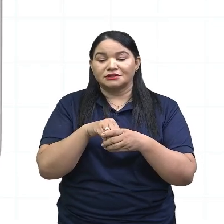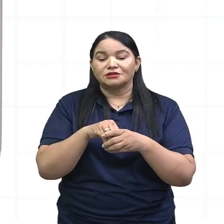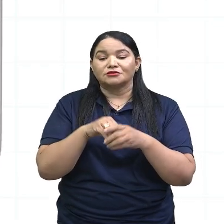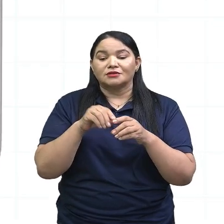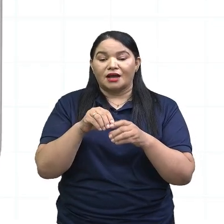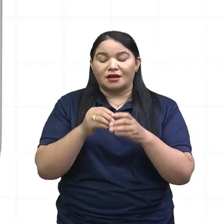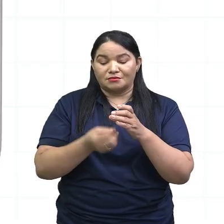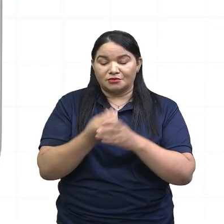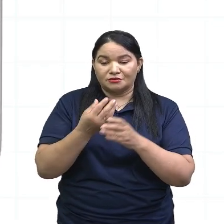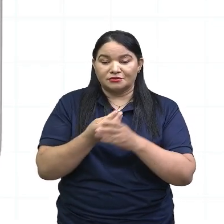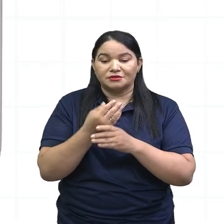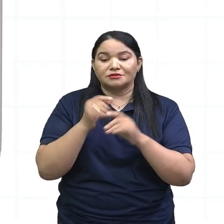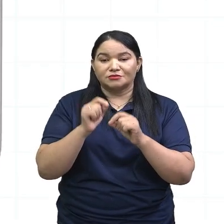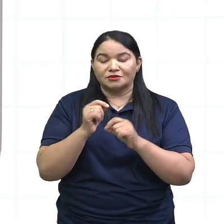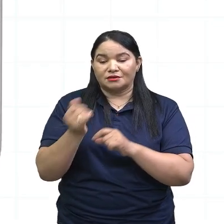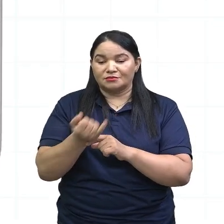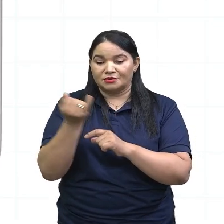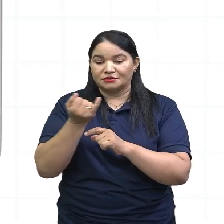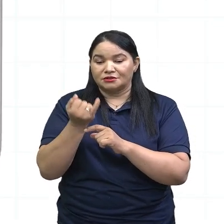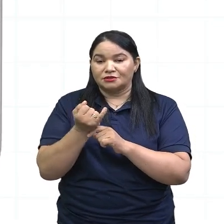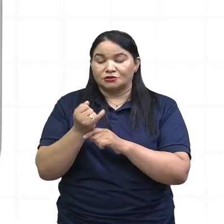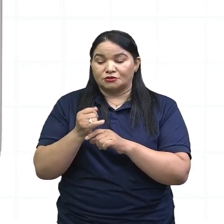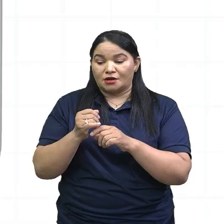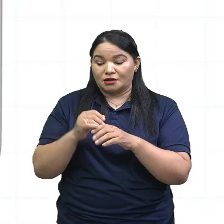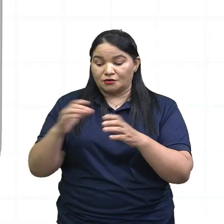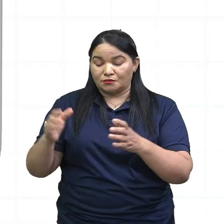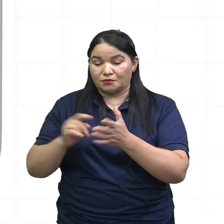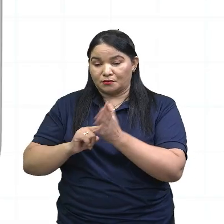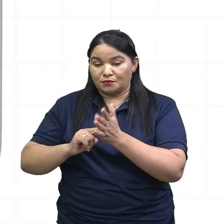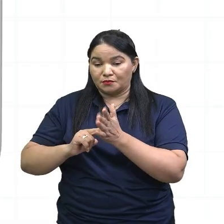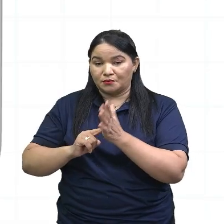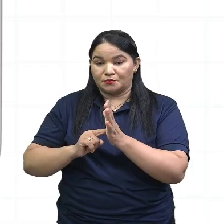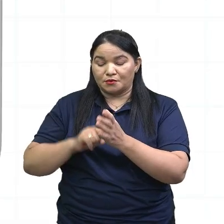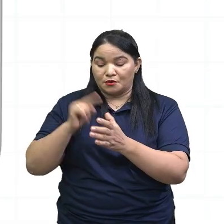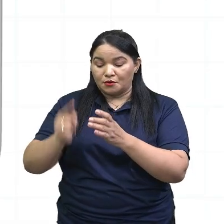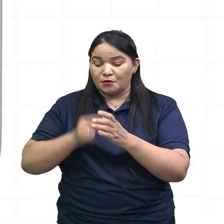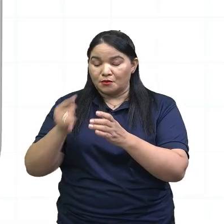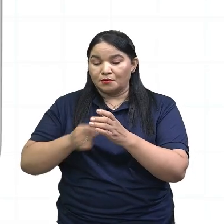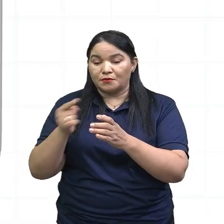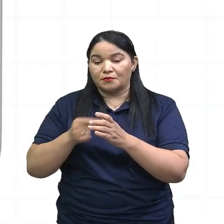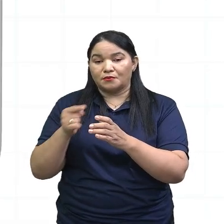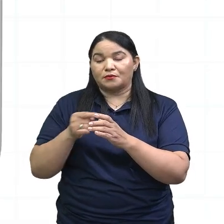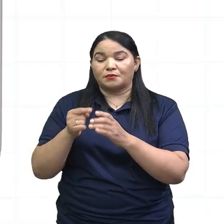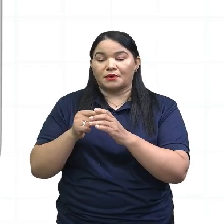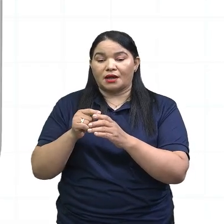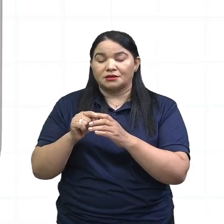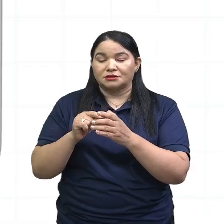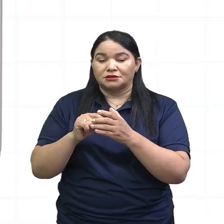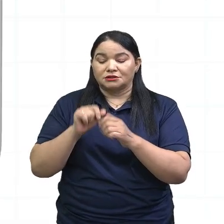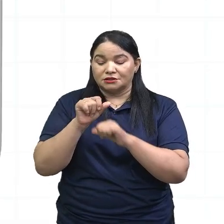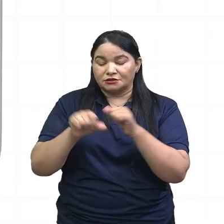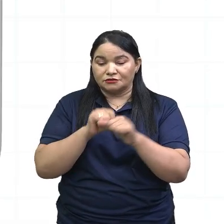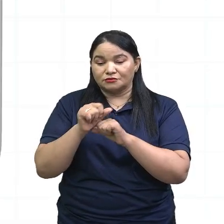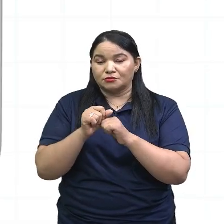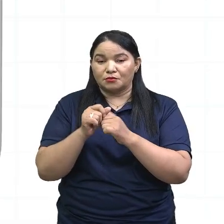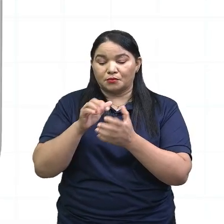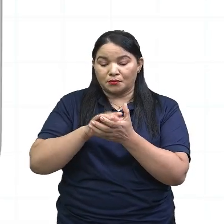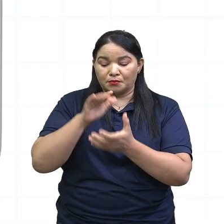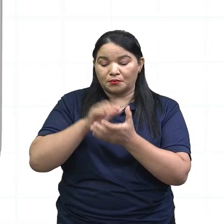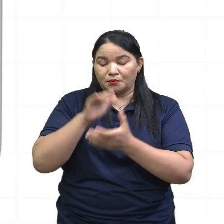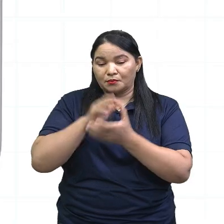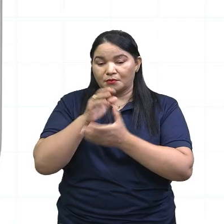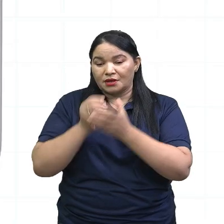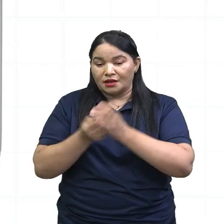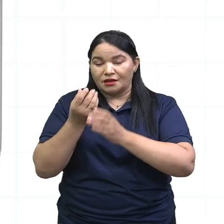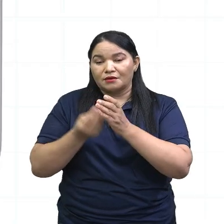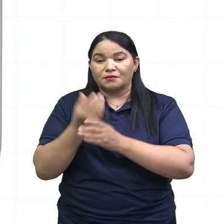produzido para que ocorra ali o movimento da turbina e a ação do gerador para transformar esse movimento em energia